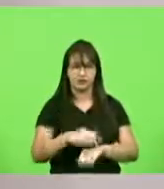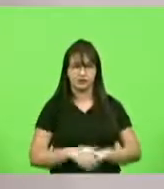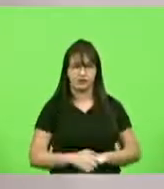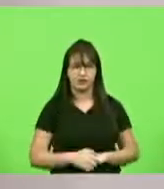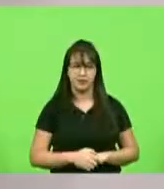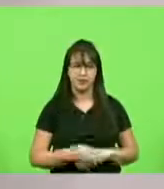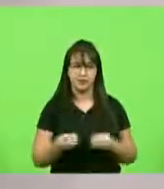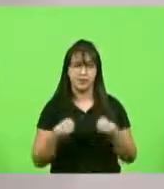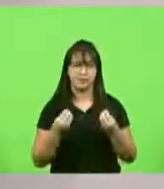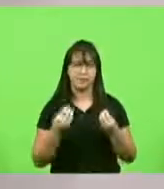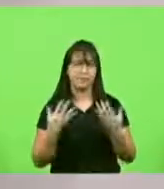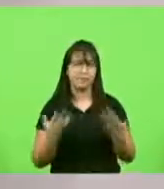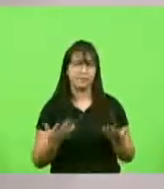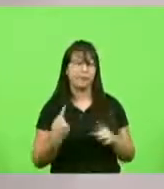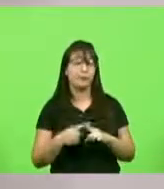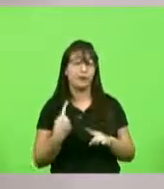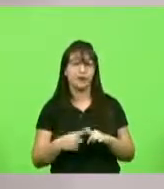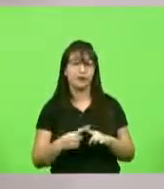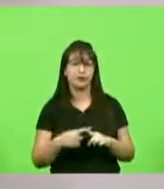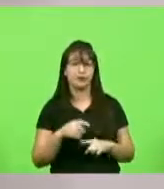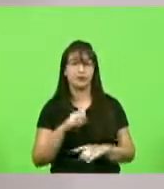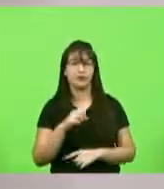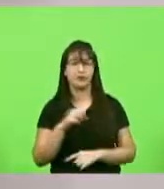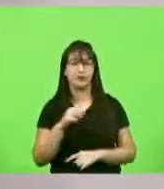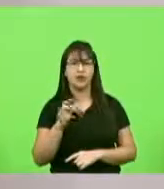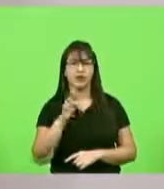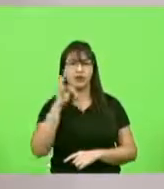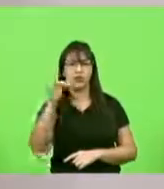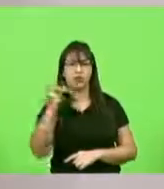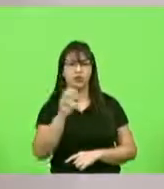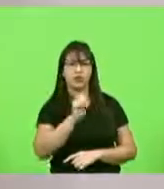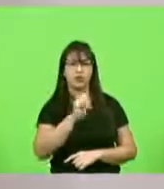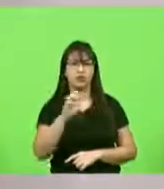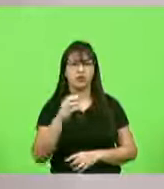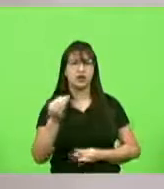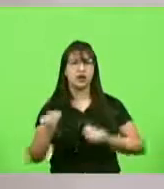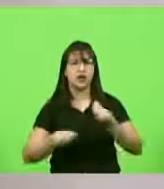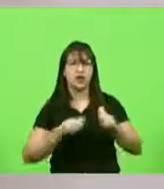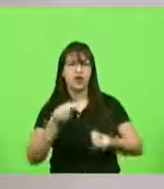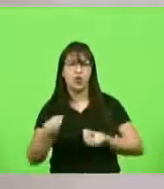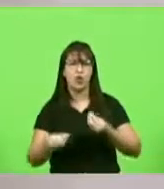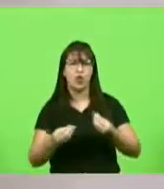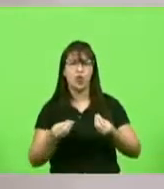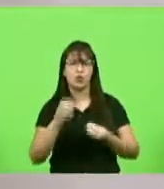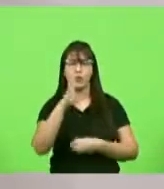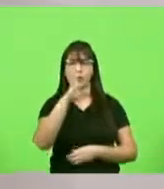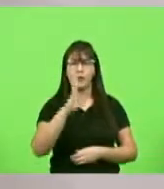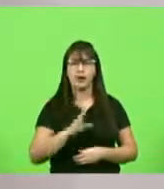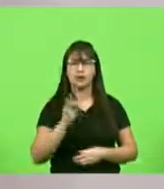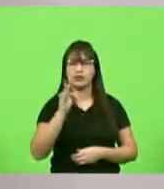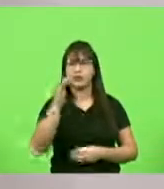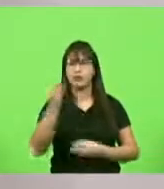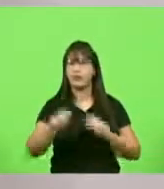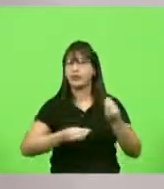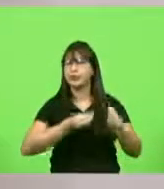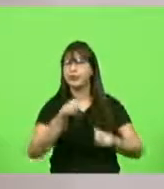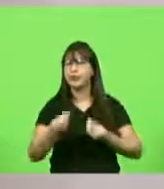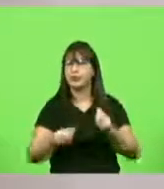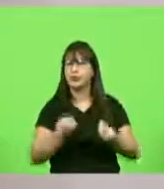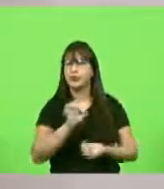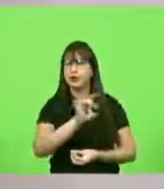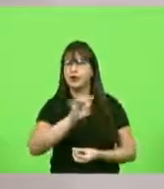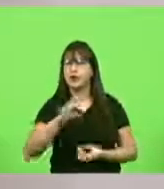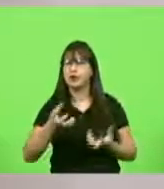sobre que Santa Catarina nós queremos, sobre que Brasil nós queremos. Eu